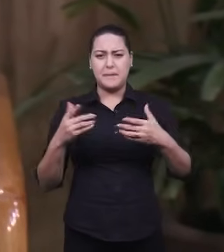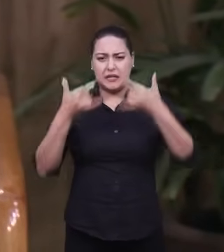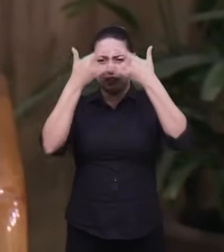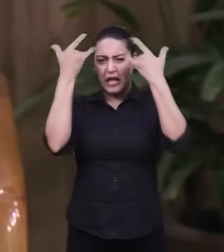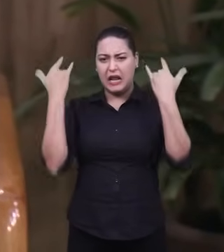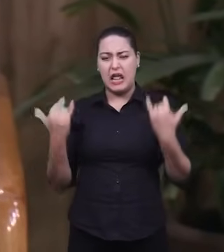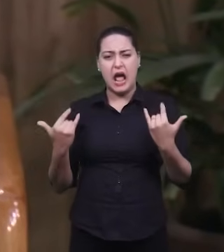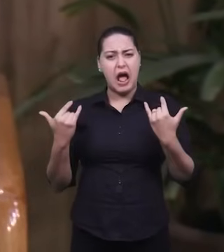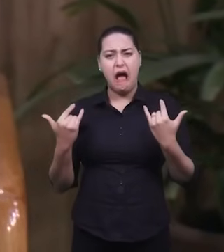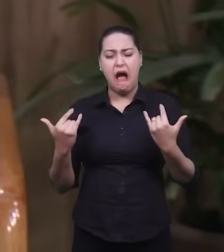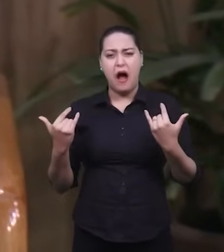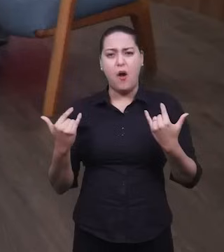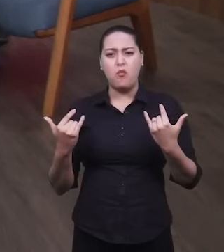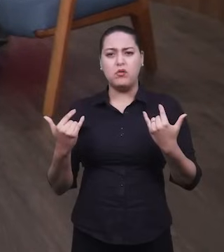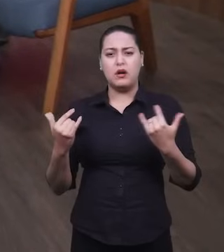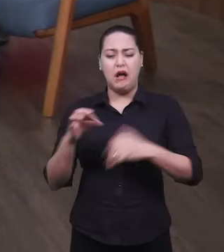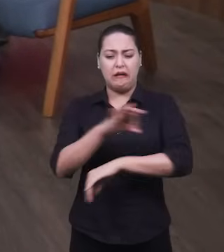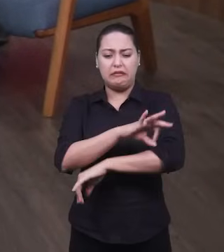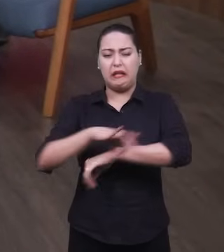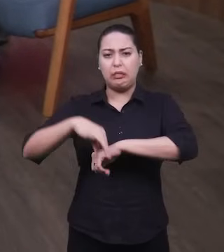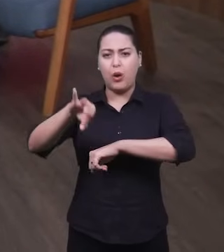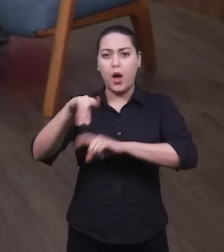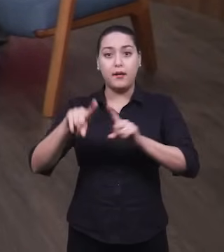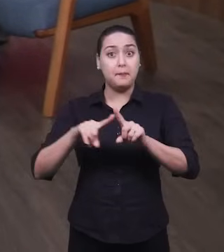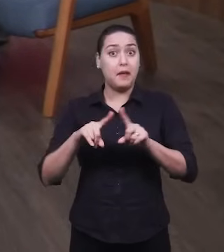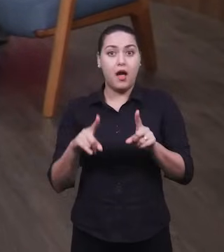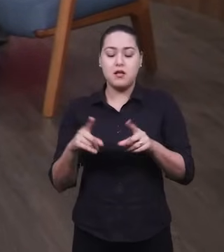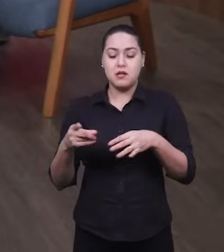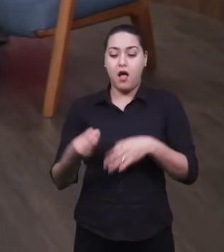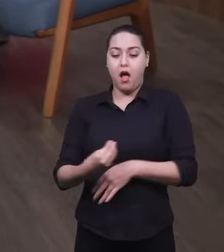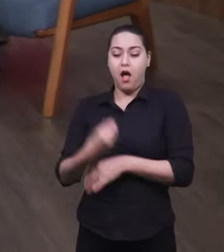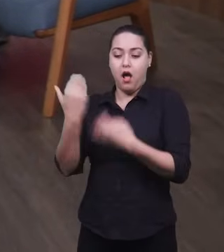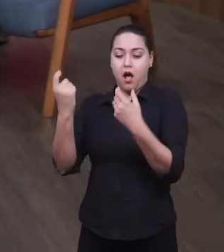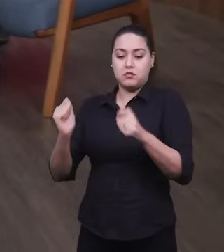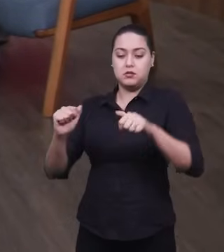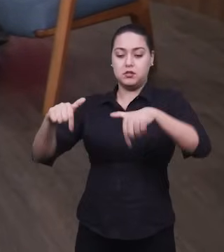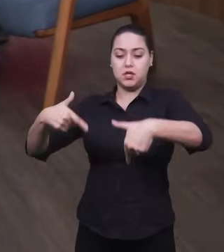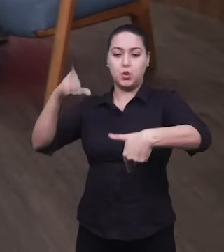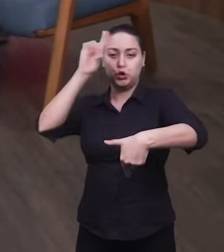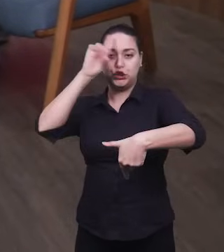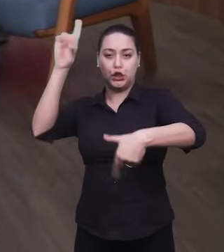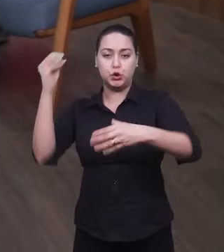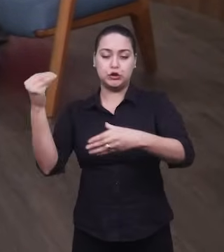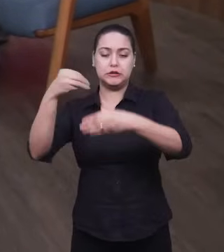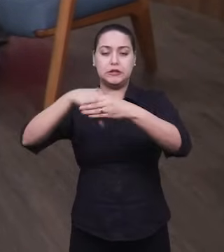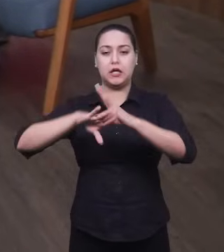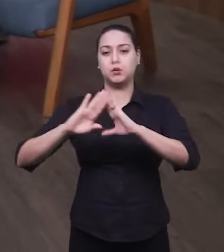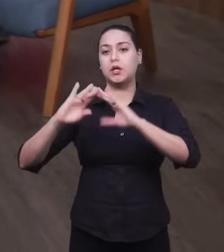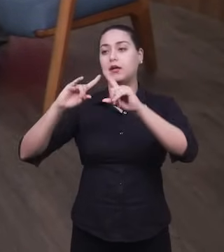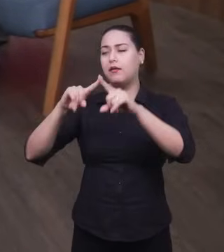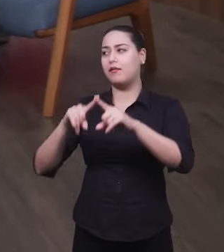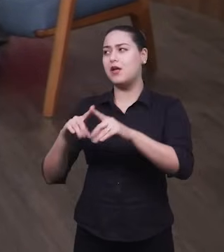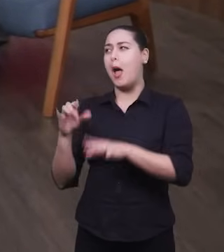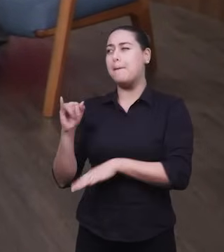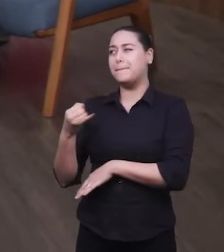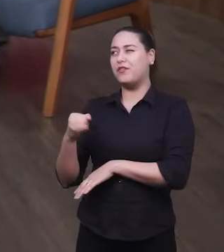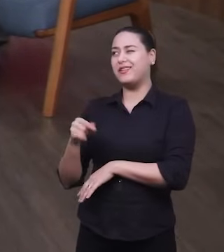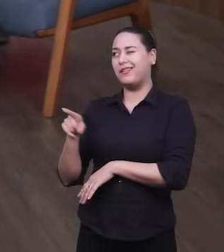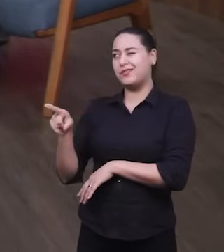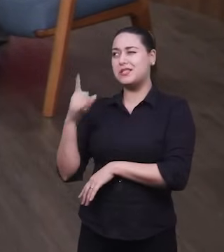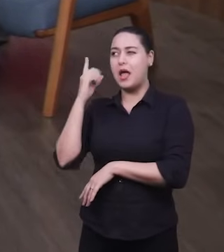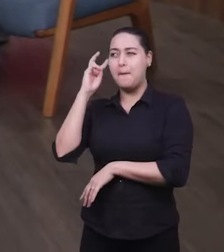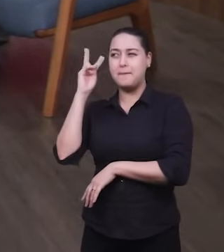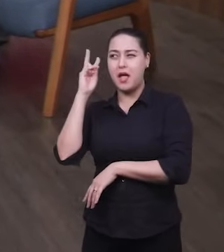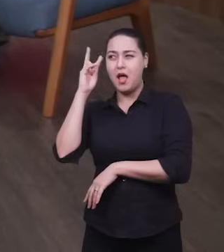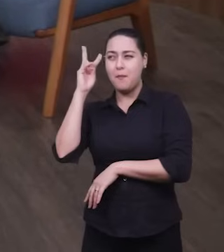é a presença de Amém. Deus no meio da igreja. A revelação. A revelação. E eu queria aproveitar, Sérgio, que você puxou pela memória aqui de